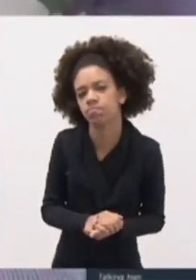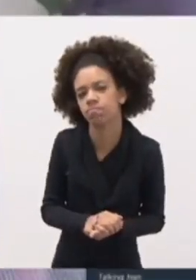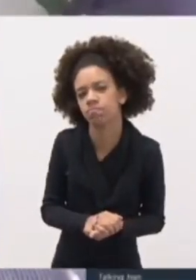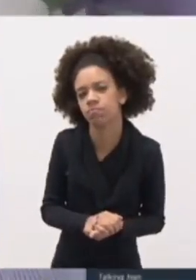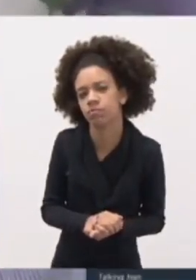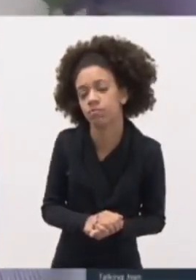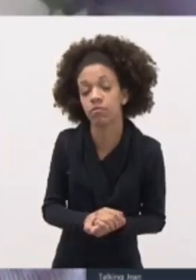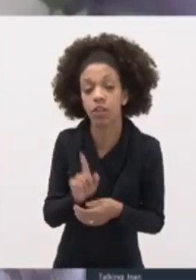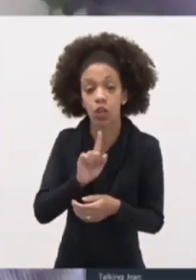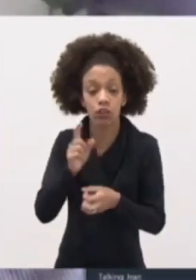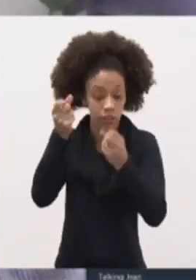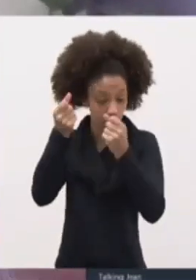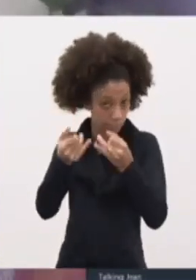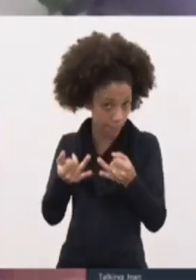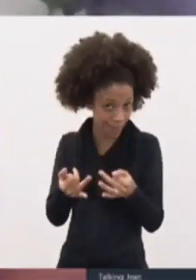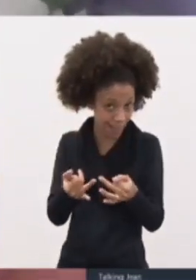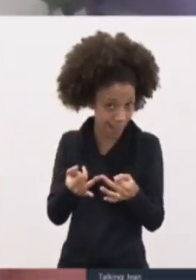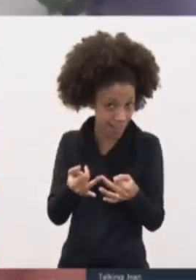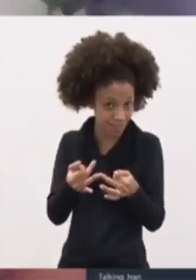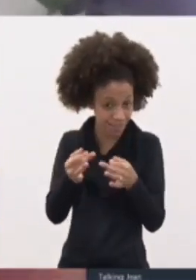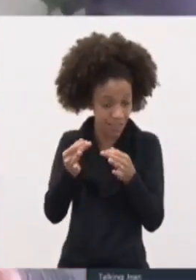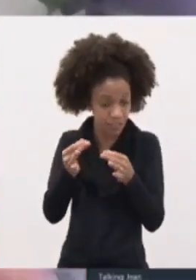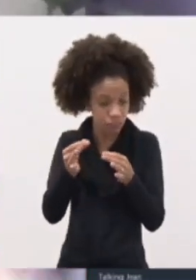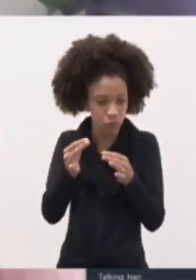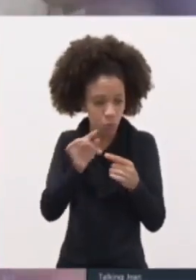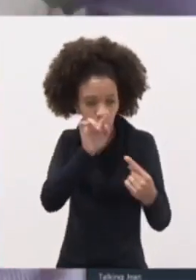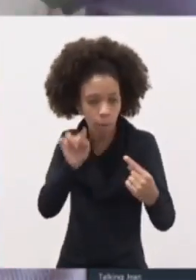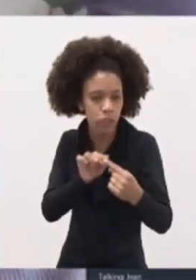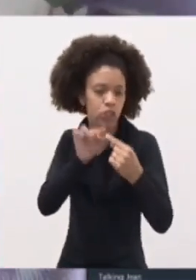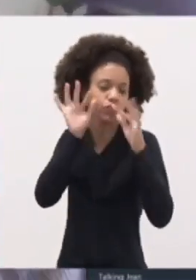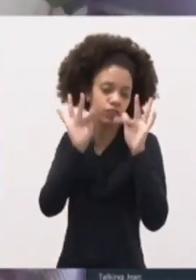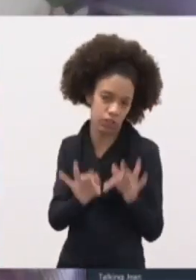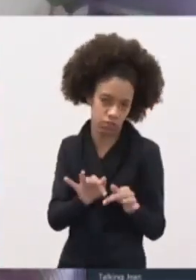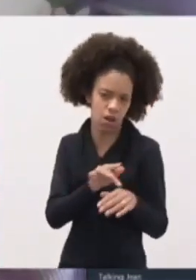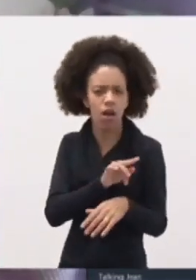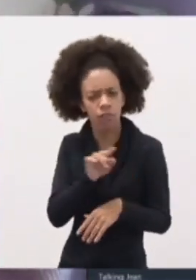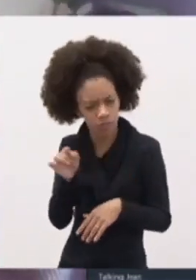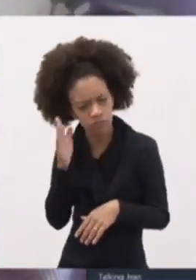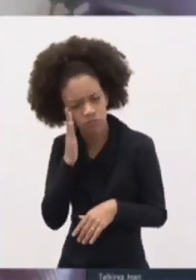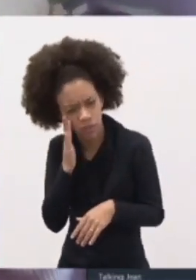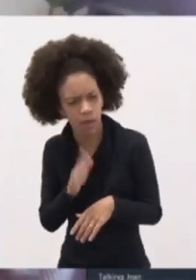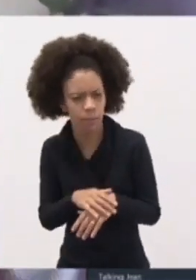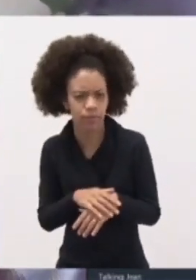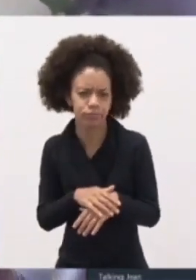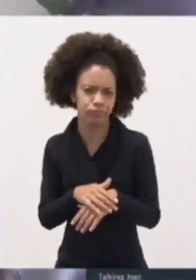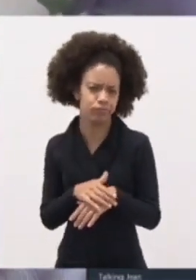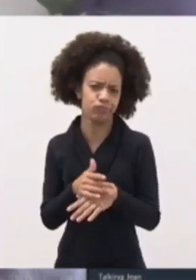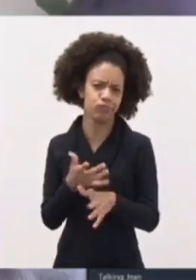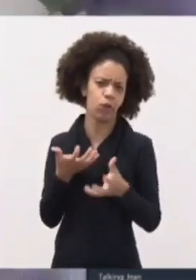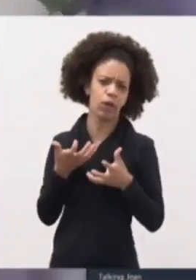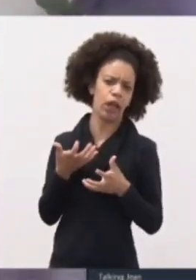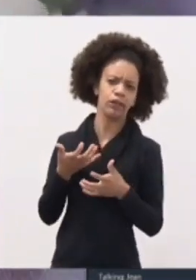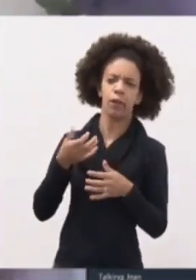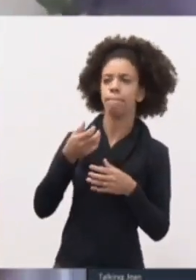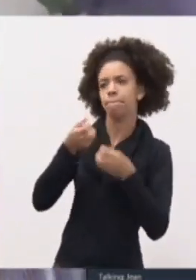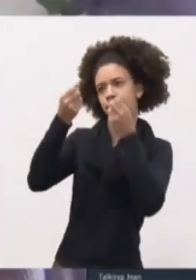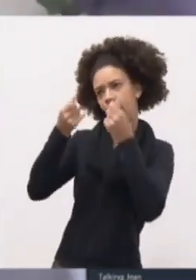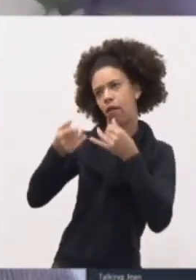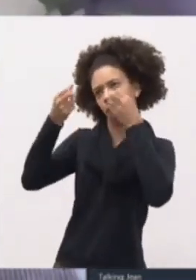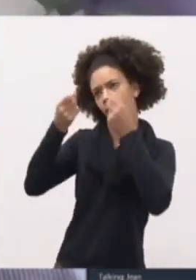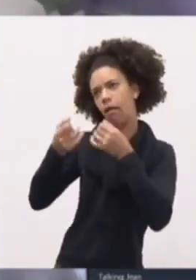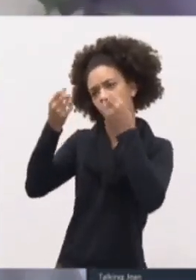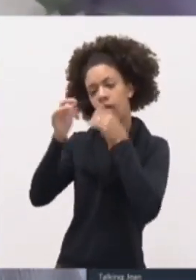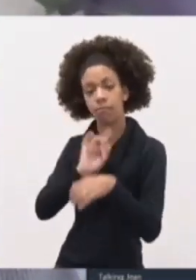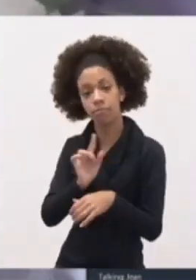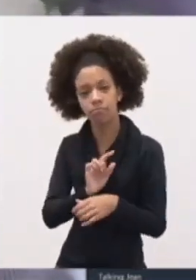Eu não vou contar isso definindo o que é, porque eu sei que, enfim, vocês estão aí acompanhando, vocês não querem só que eu saia lendo coisas, né? Eu vou